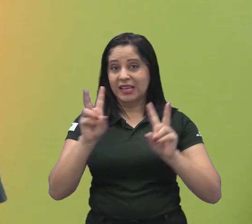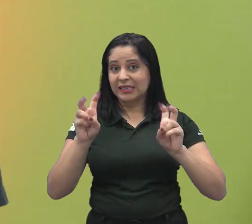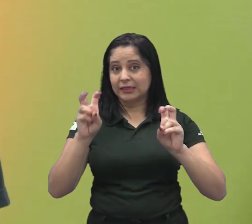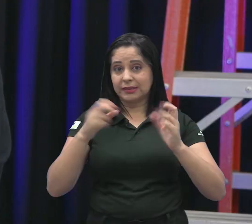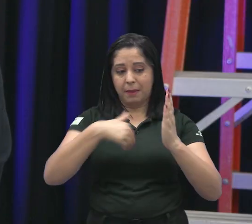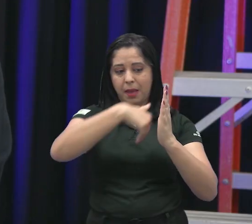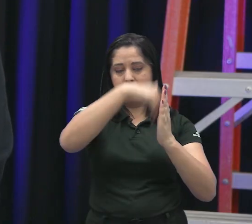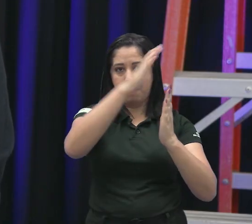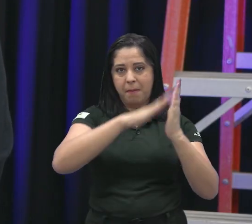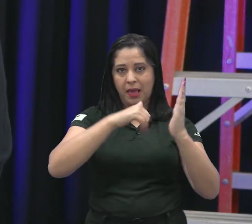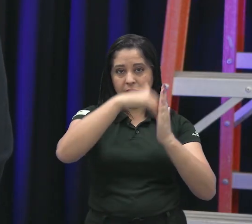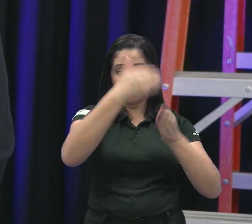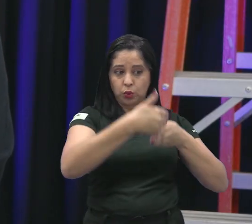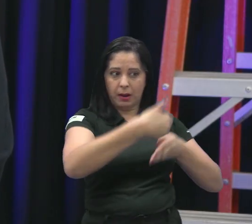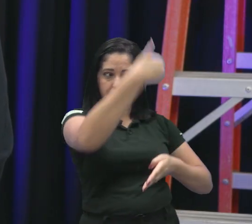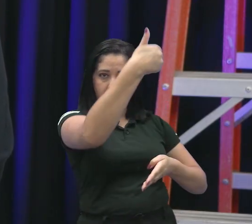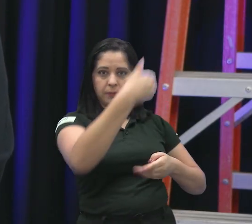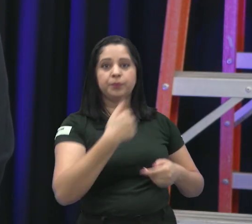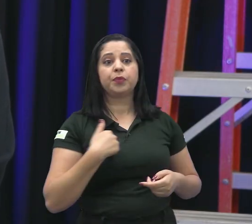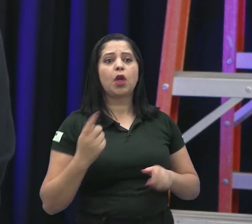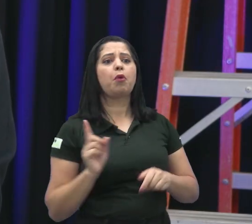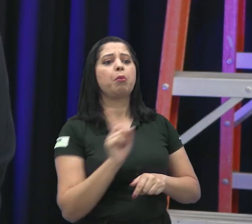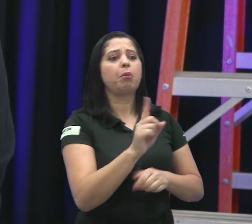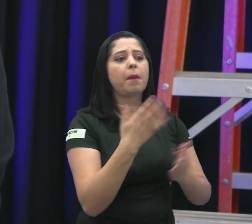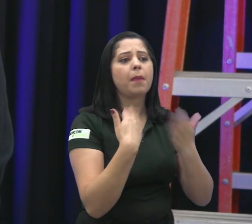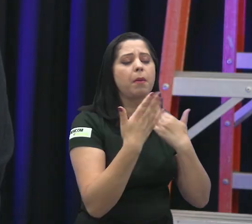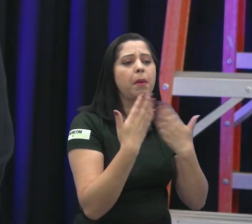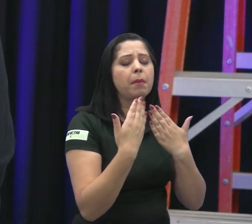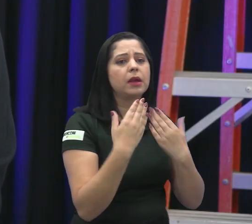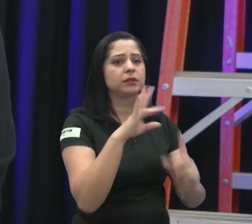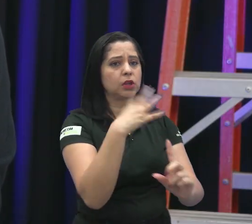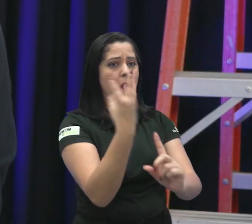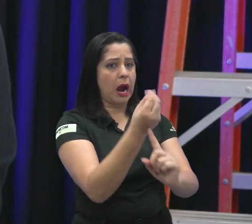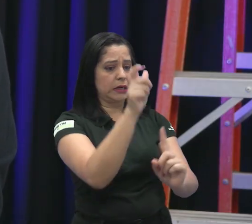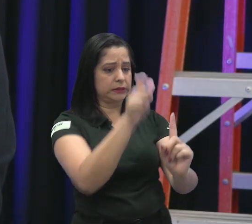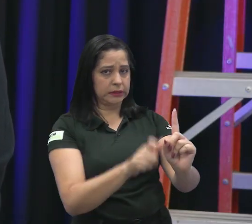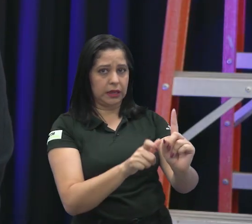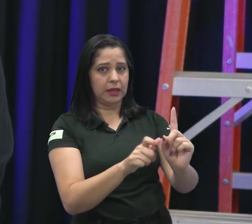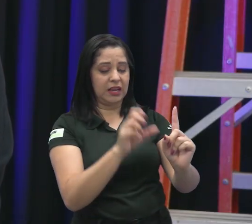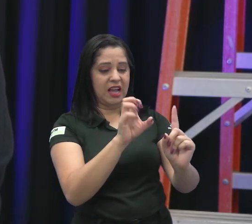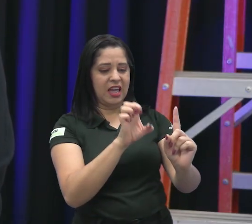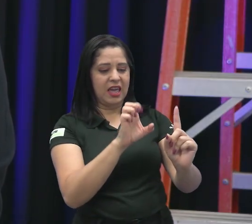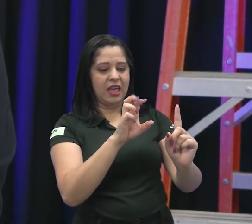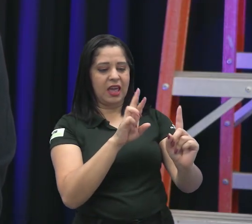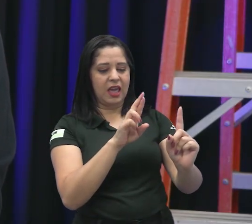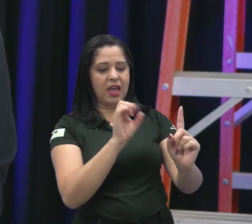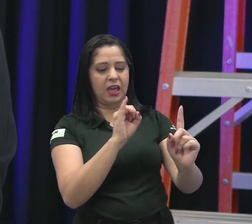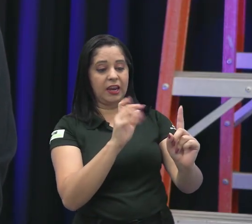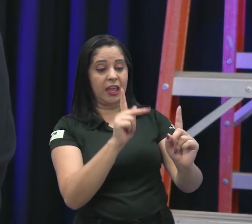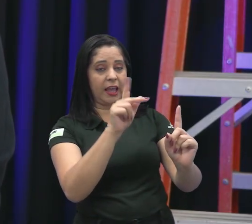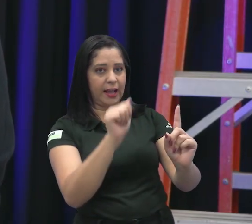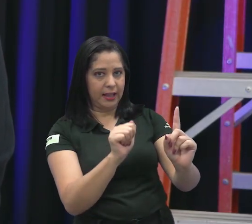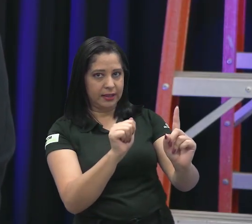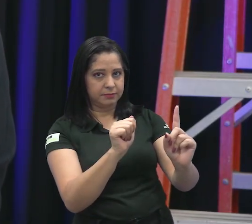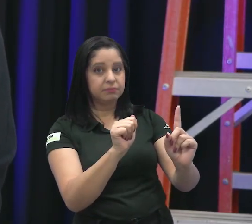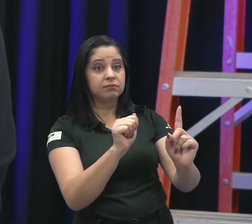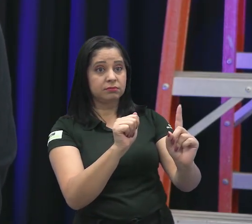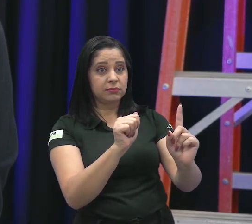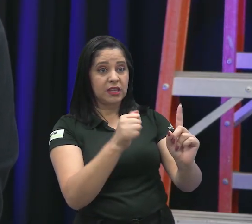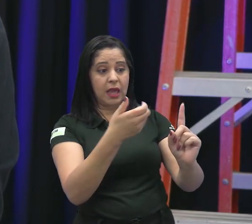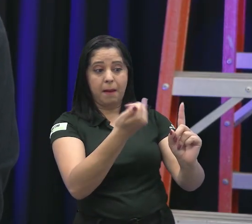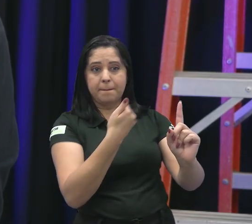pinturas em paredes. Eu fui bater um papo com a artista visual e muralista Érica Cruz e ela contou sobre